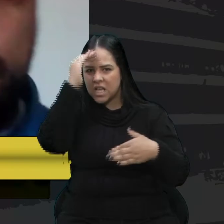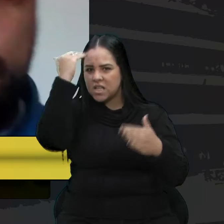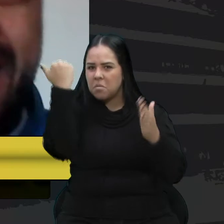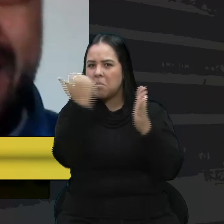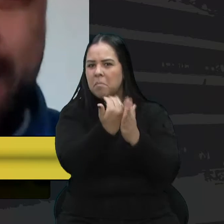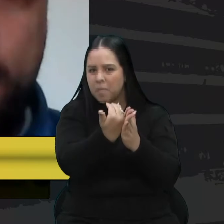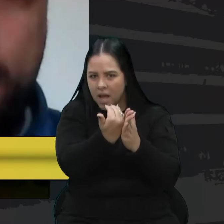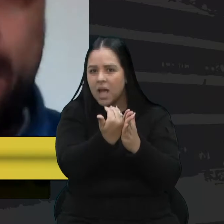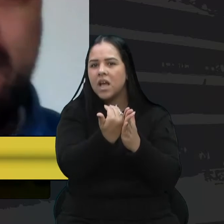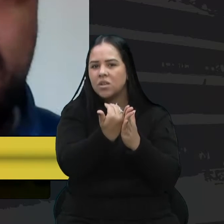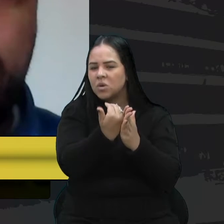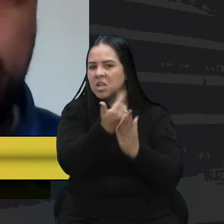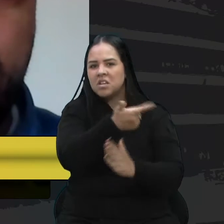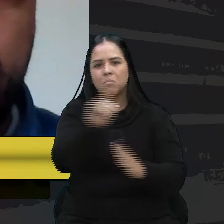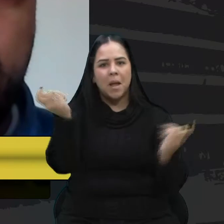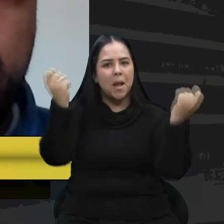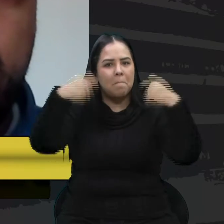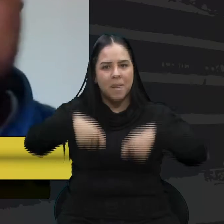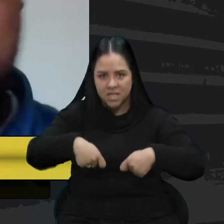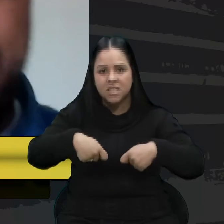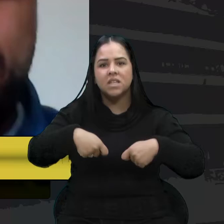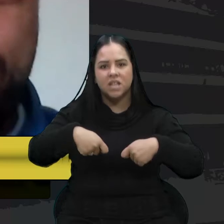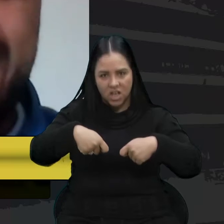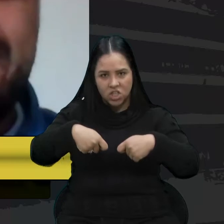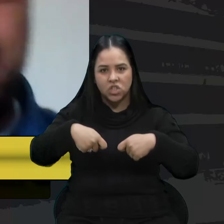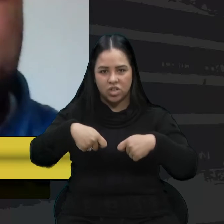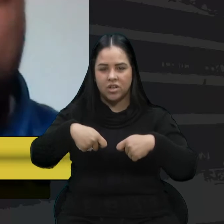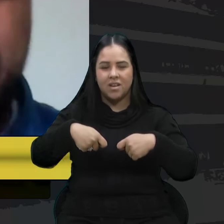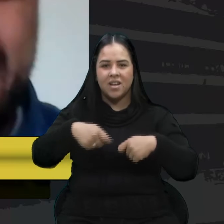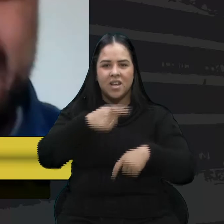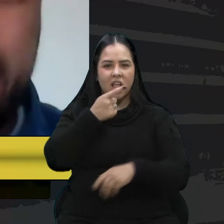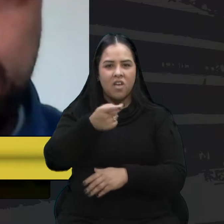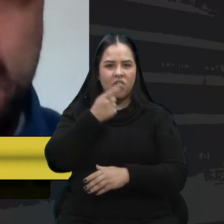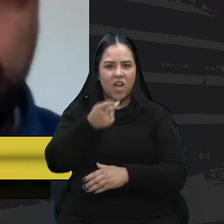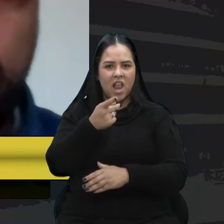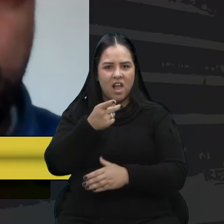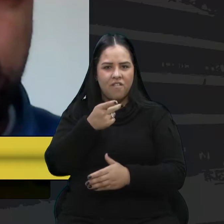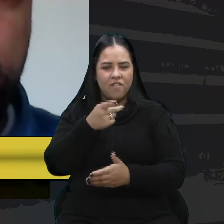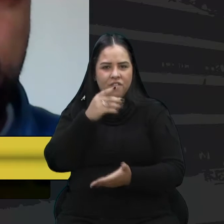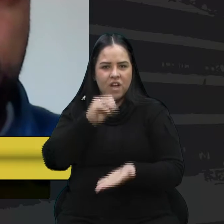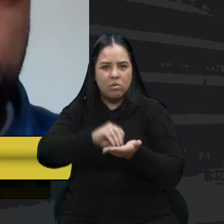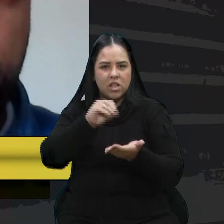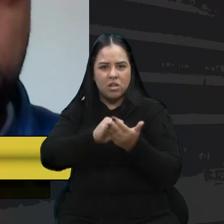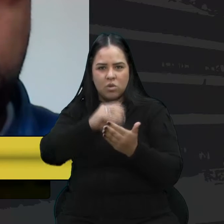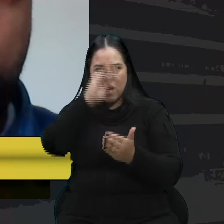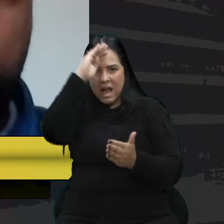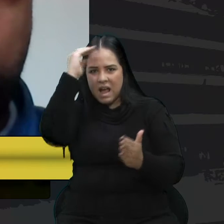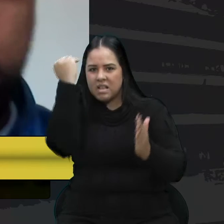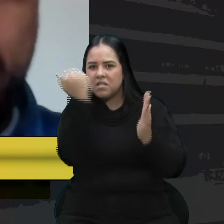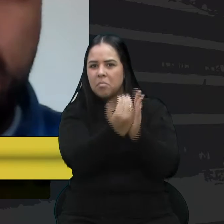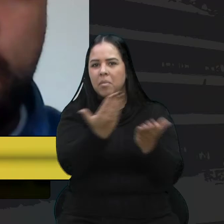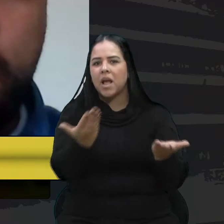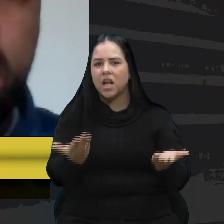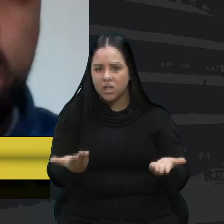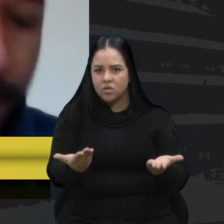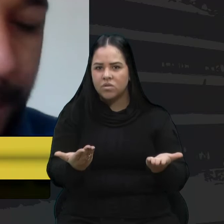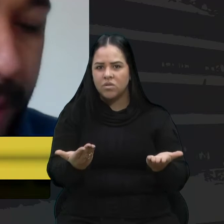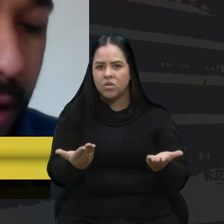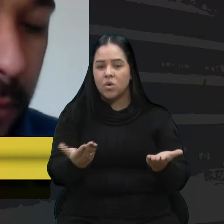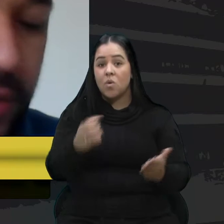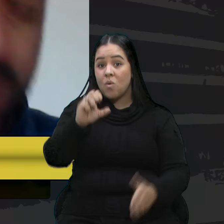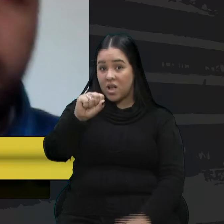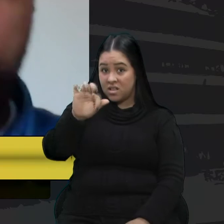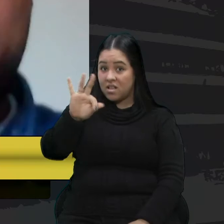intolerante, que é incompetente, que se manifesta com desrespeito, o Supremo está cumprindo seu